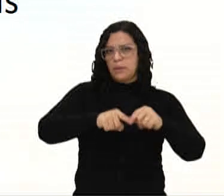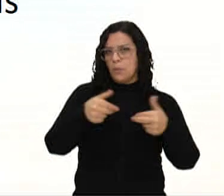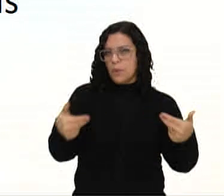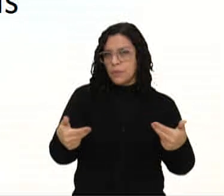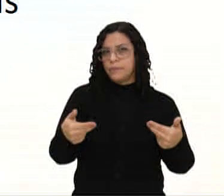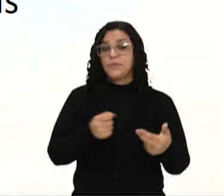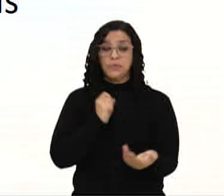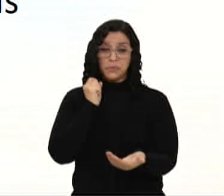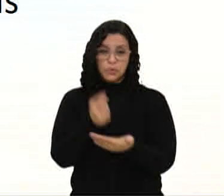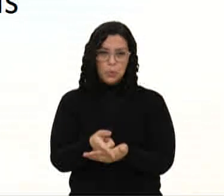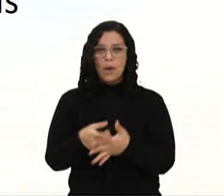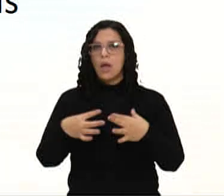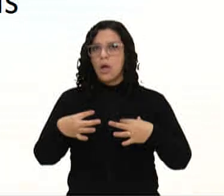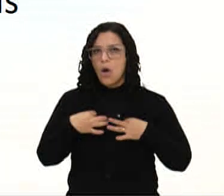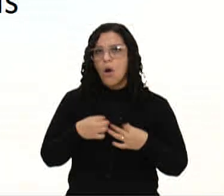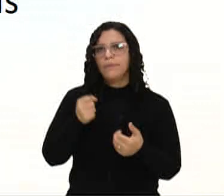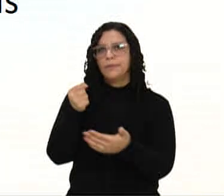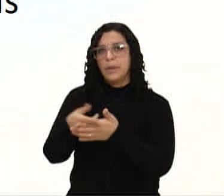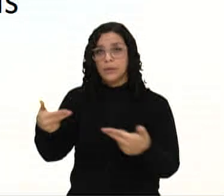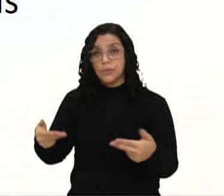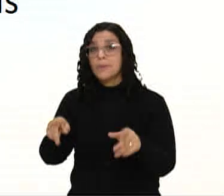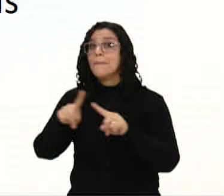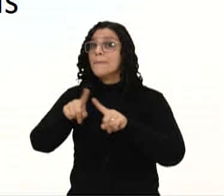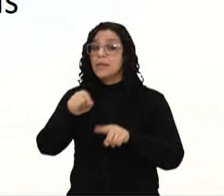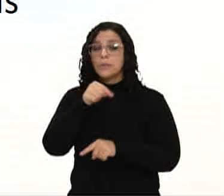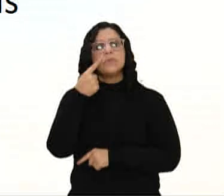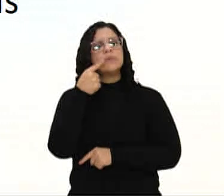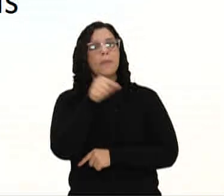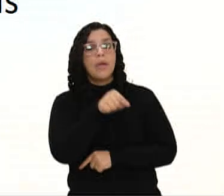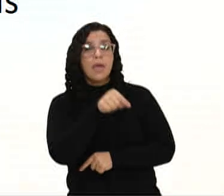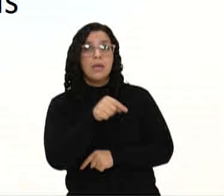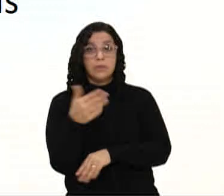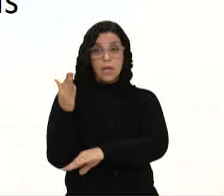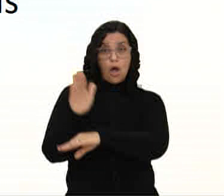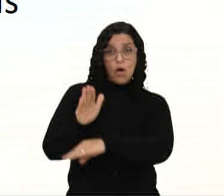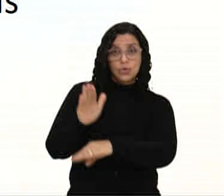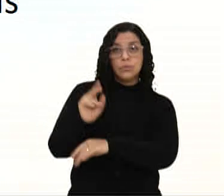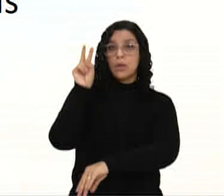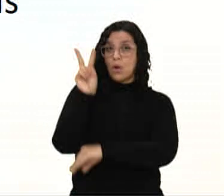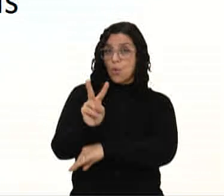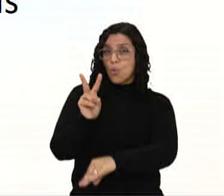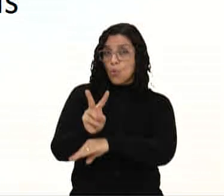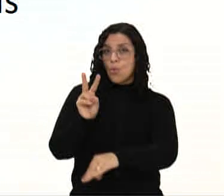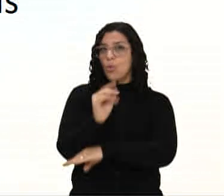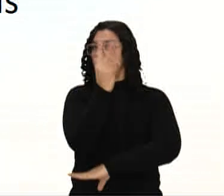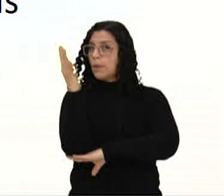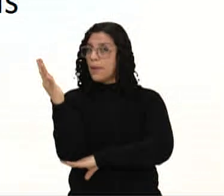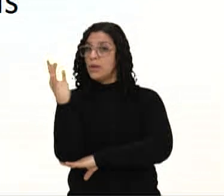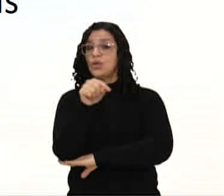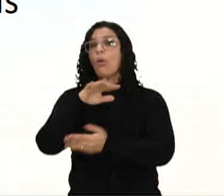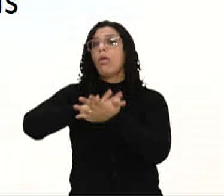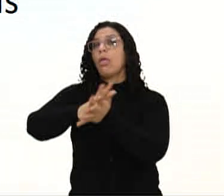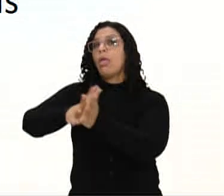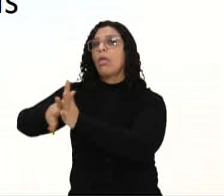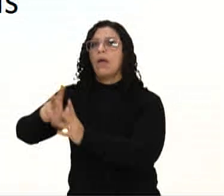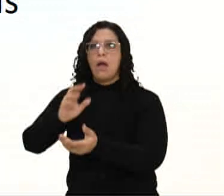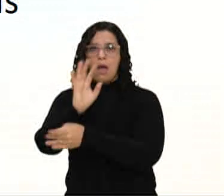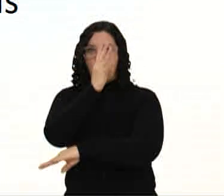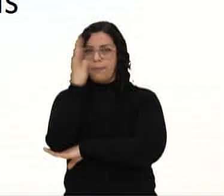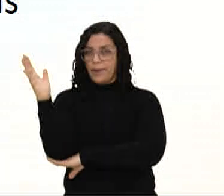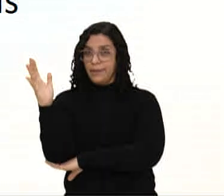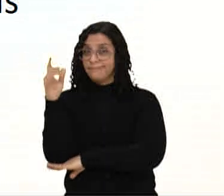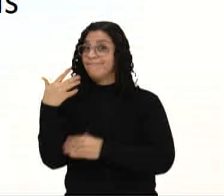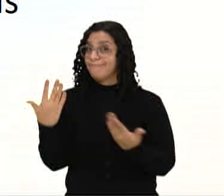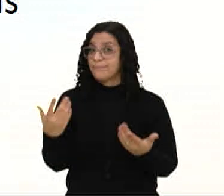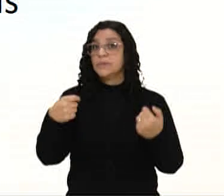eu adquiro aquilo que é necessário, mas de algo que foi feito sem degradar o meio ambiente ou com o